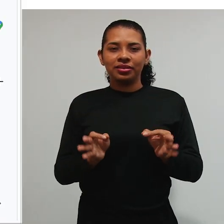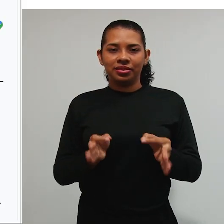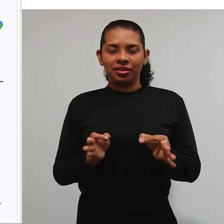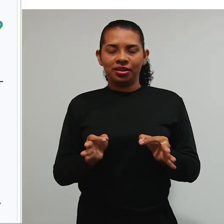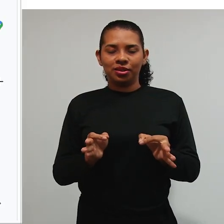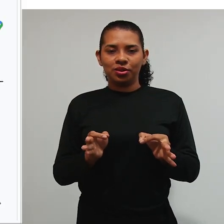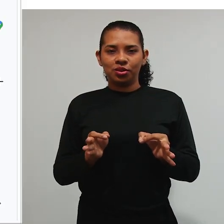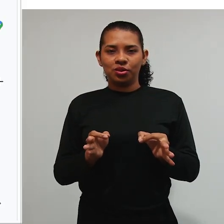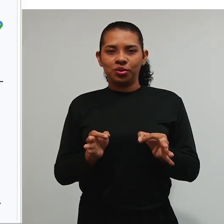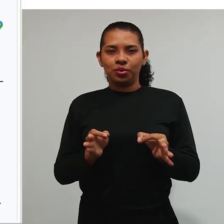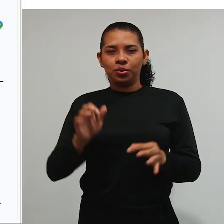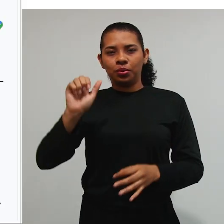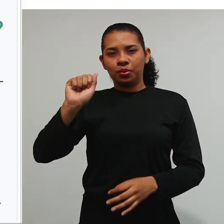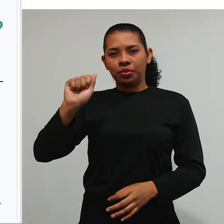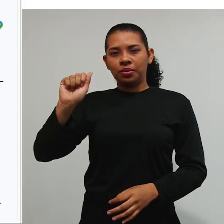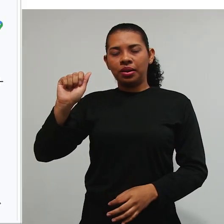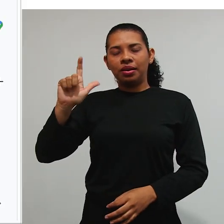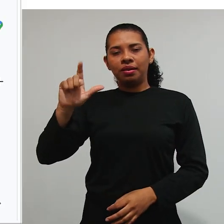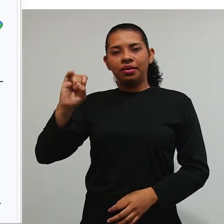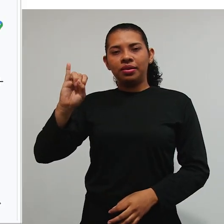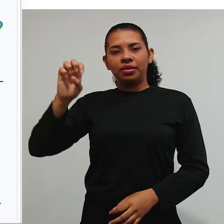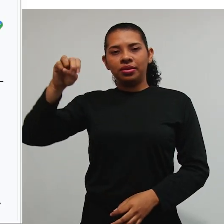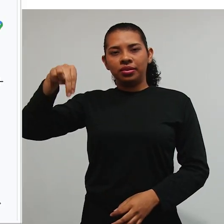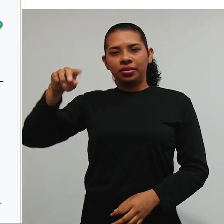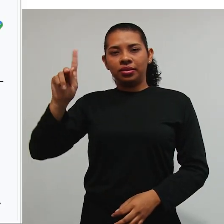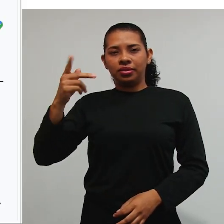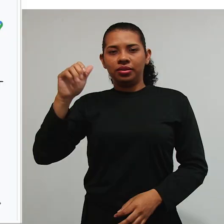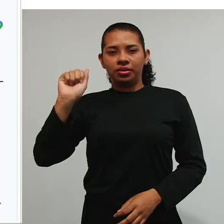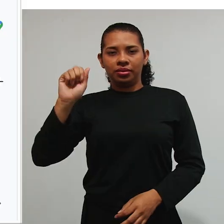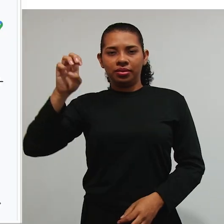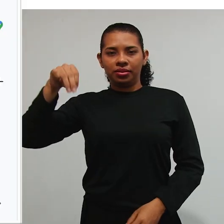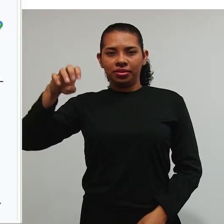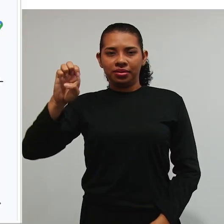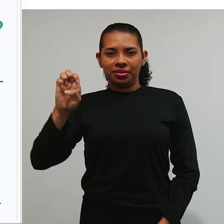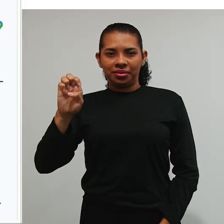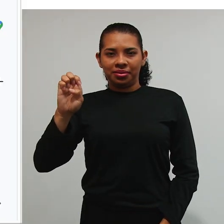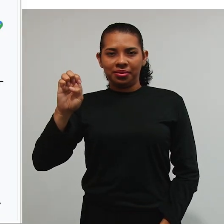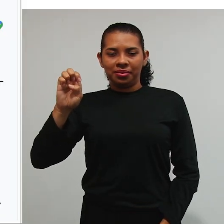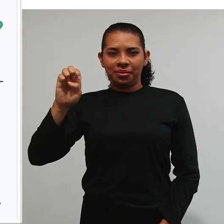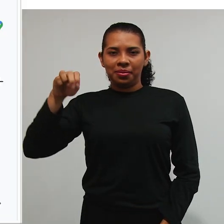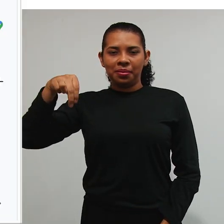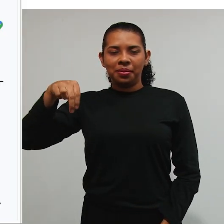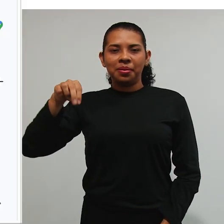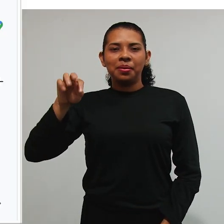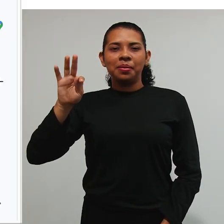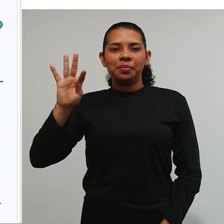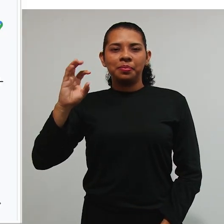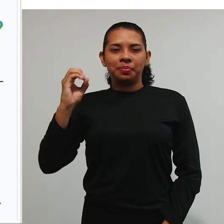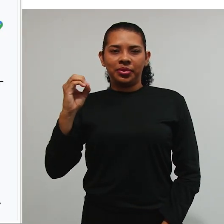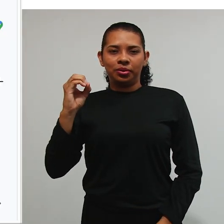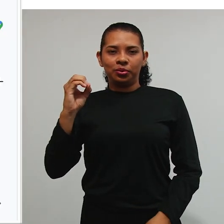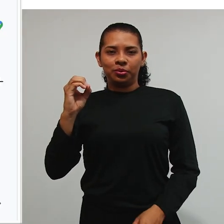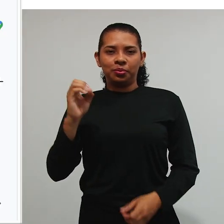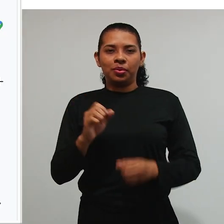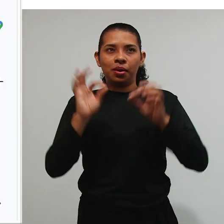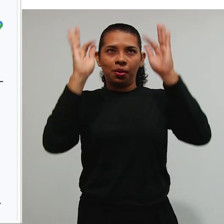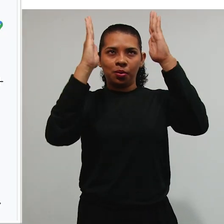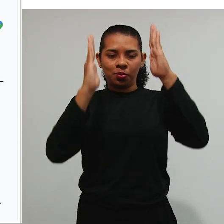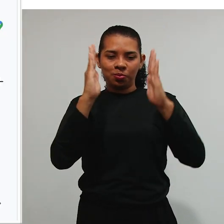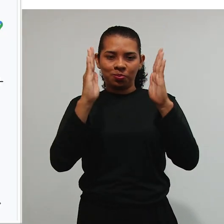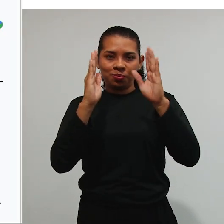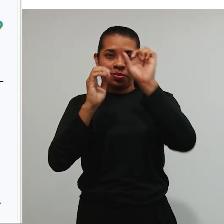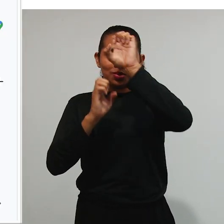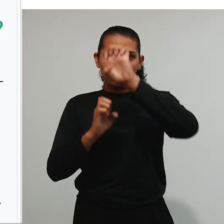alinhamento aqui, alinhamento à esquerda. As seções são alinhadas à esquerda, tá? E aí a